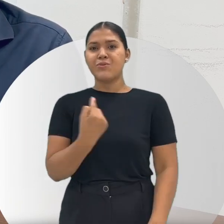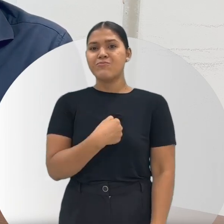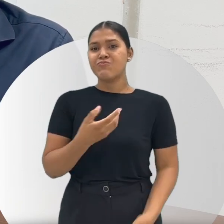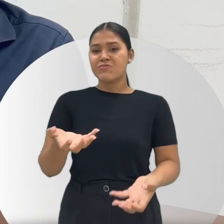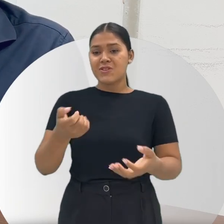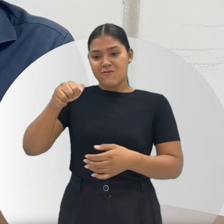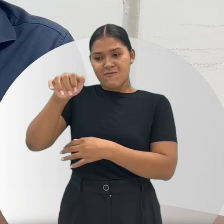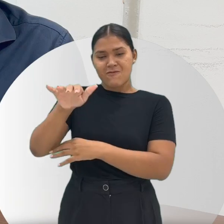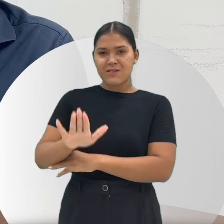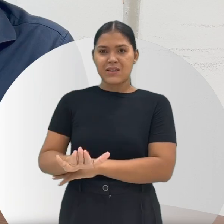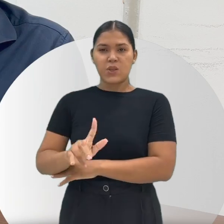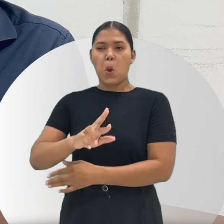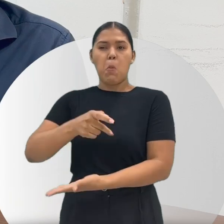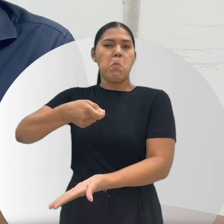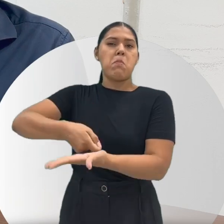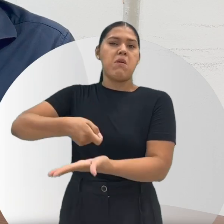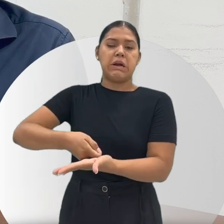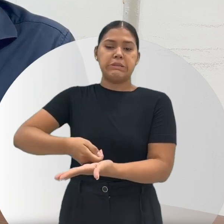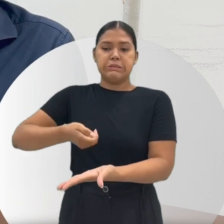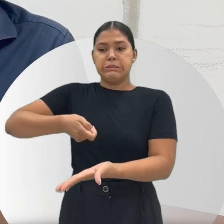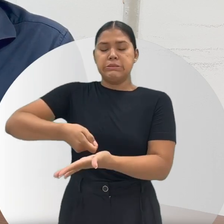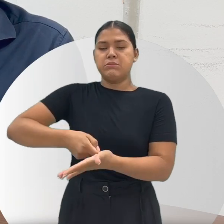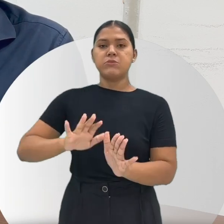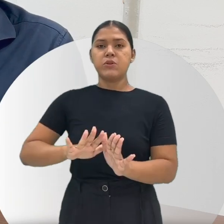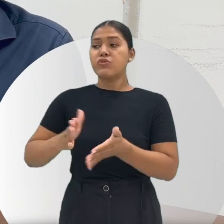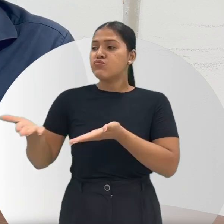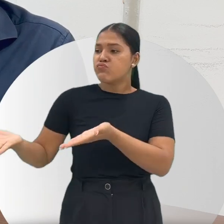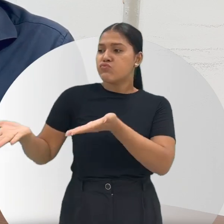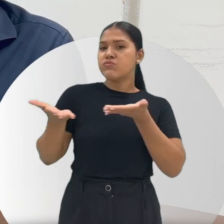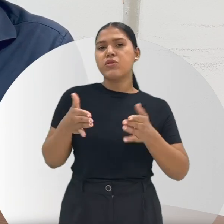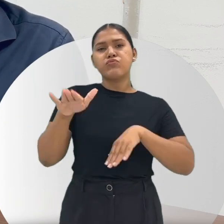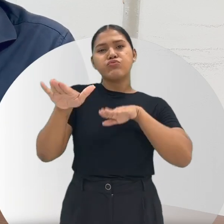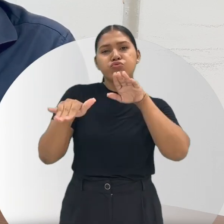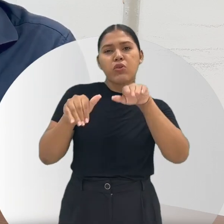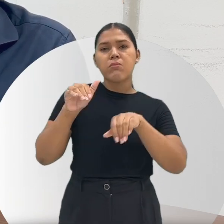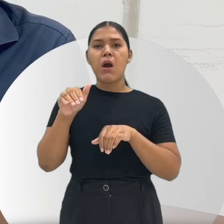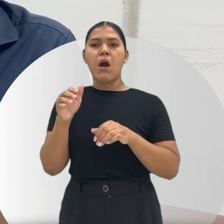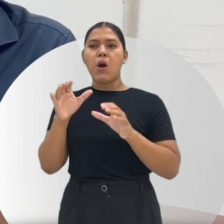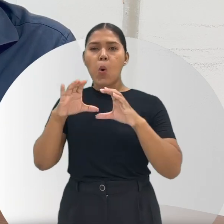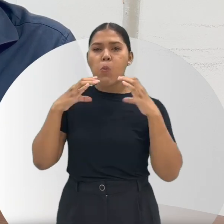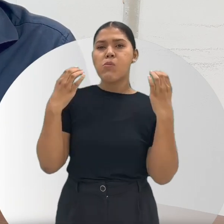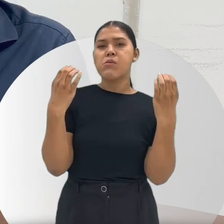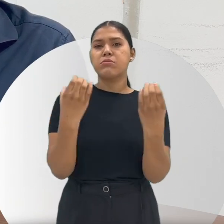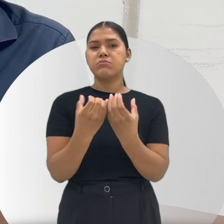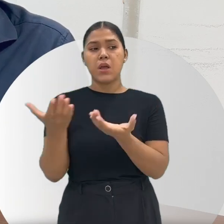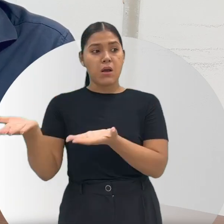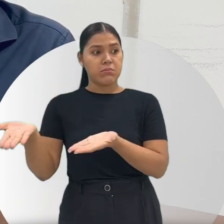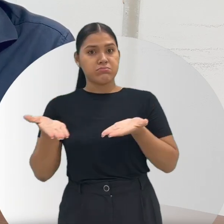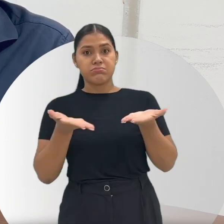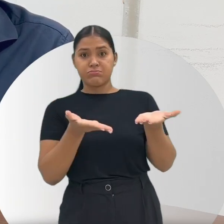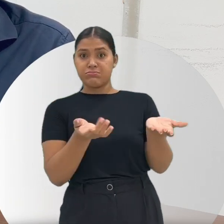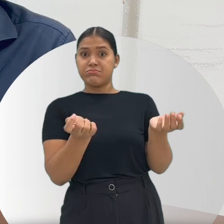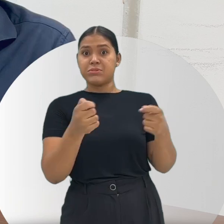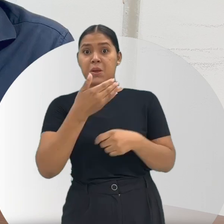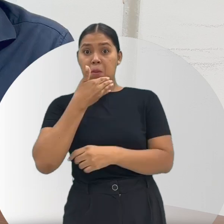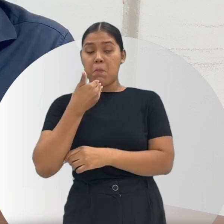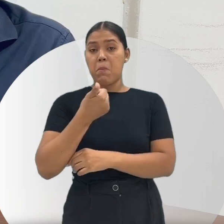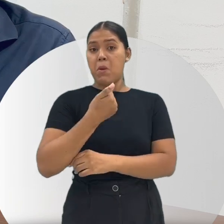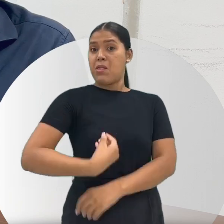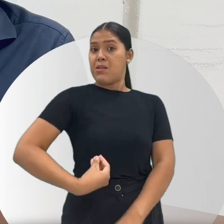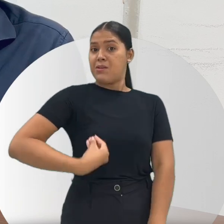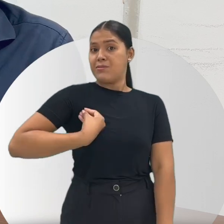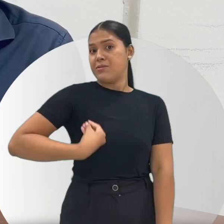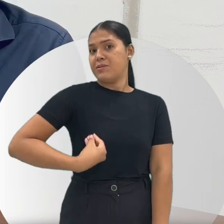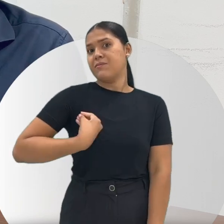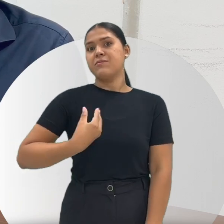que ele é obrigado, muito pelo contrário, é convidar os nossos alunos e falar assim, nossa, que mundo eu estou desbravando aqui, por que não há